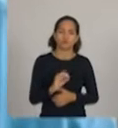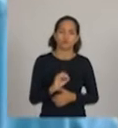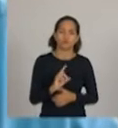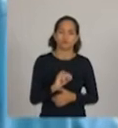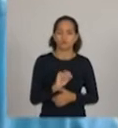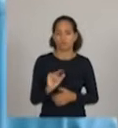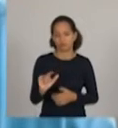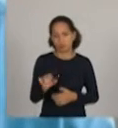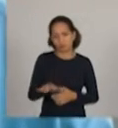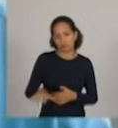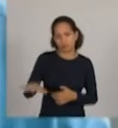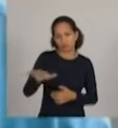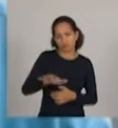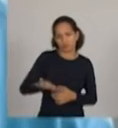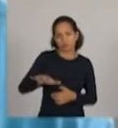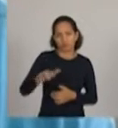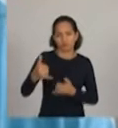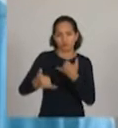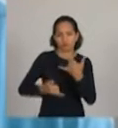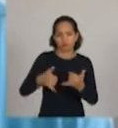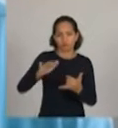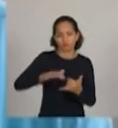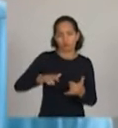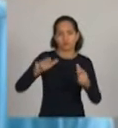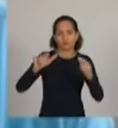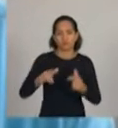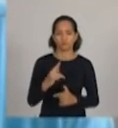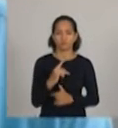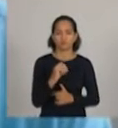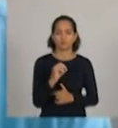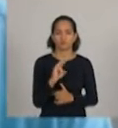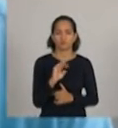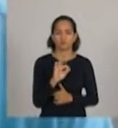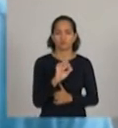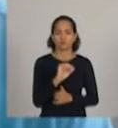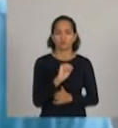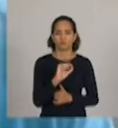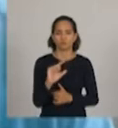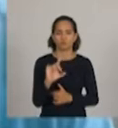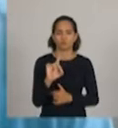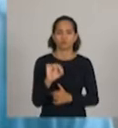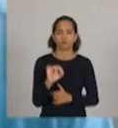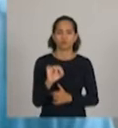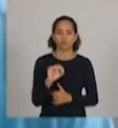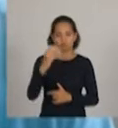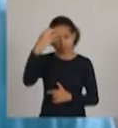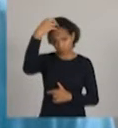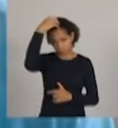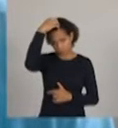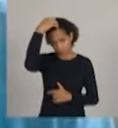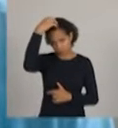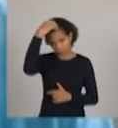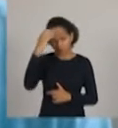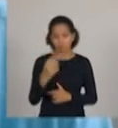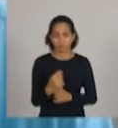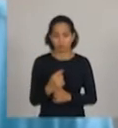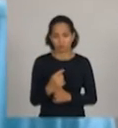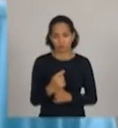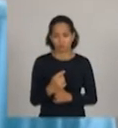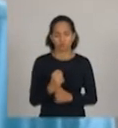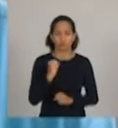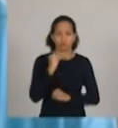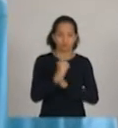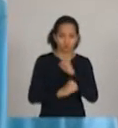na área de lazer do Portal do Príncipe, que será entregue à população no final do segundo semestre de